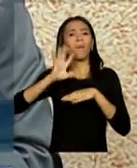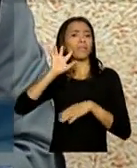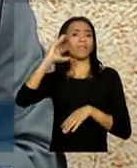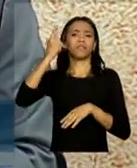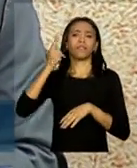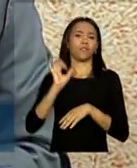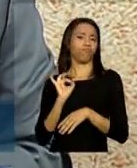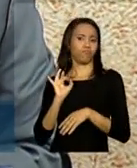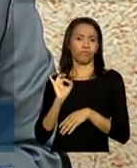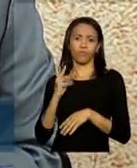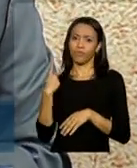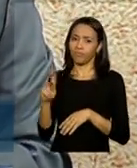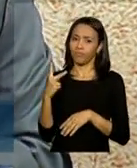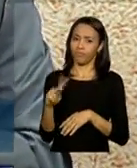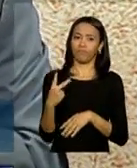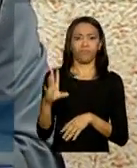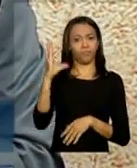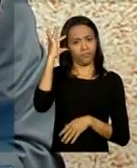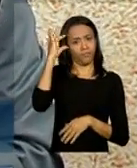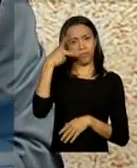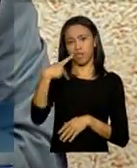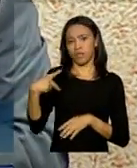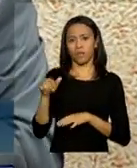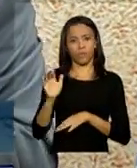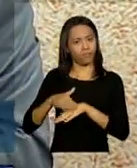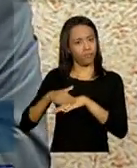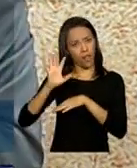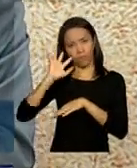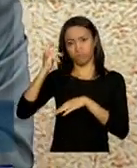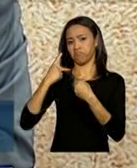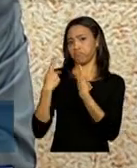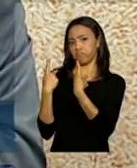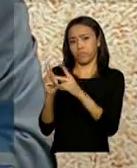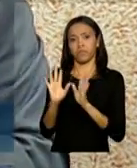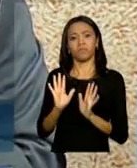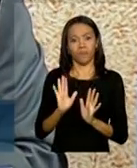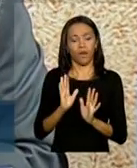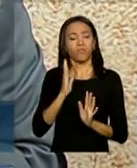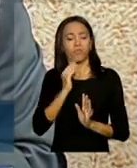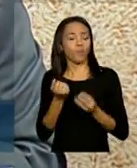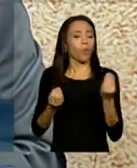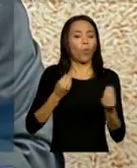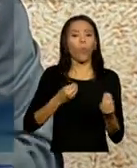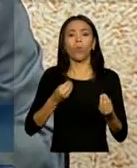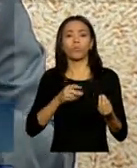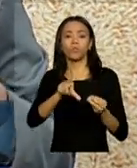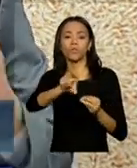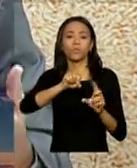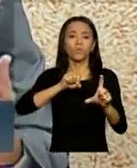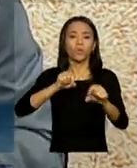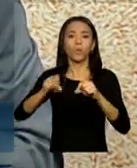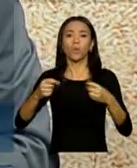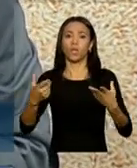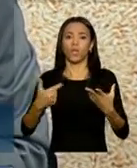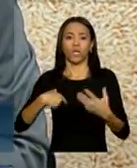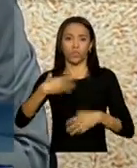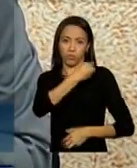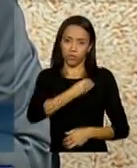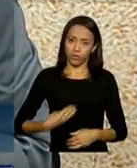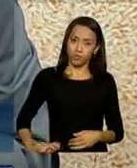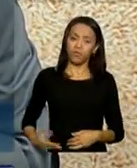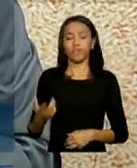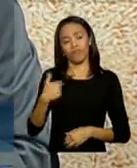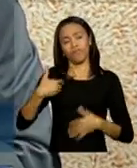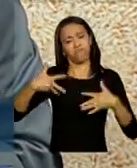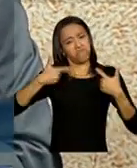presidenta Dilma e ela que tomou a decisão Como cabe nesse processo de reforma ministerial e fico muito feliz com essa decisão da